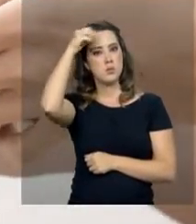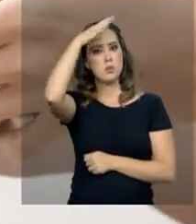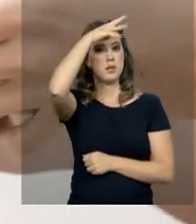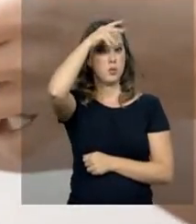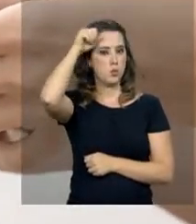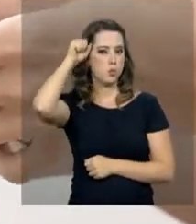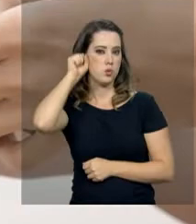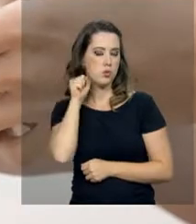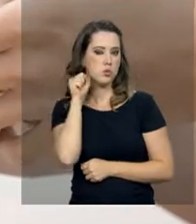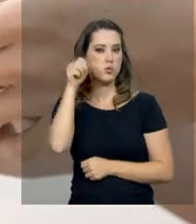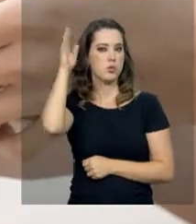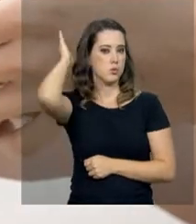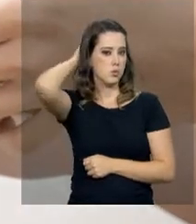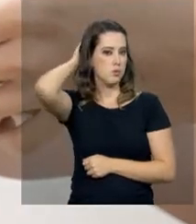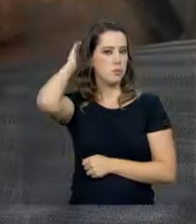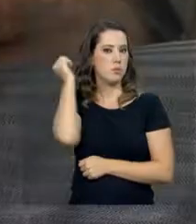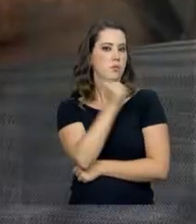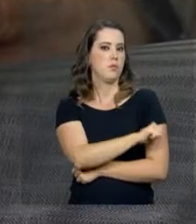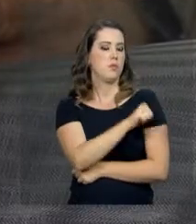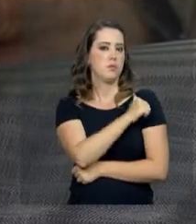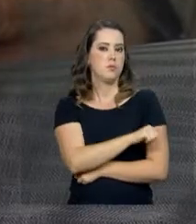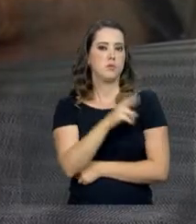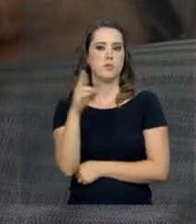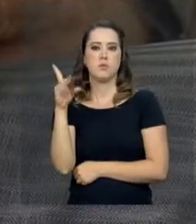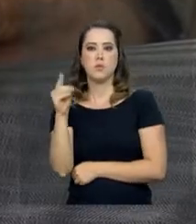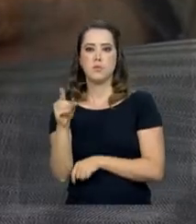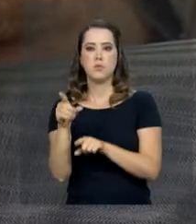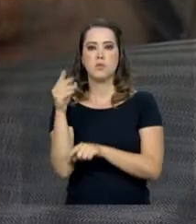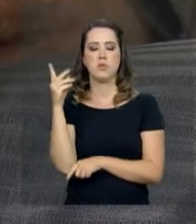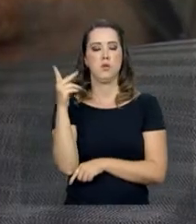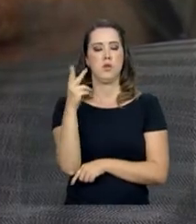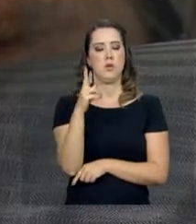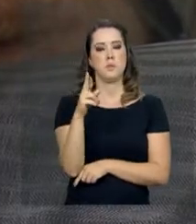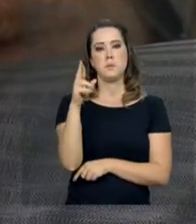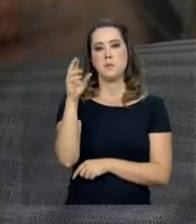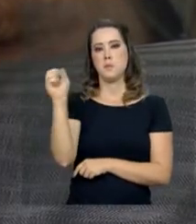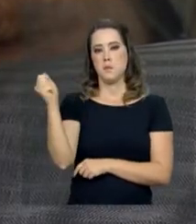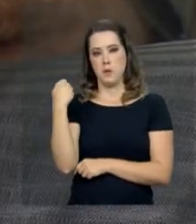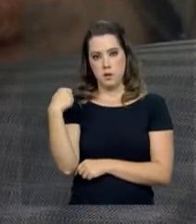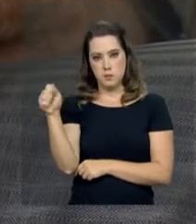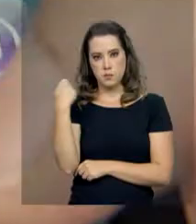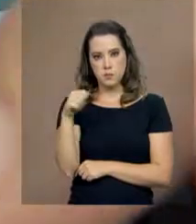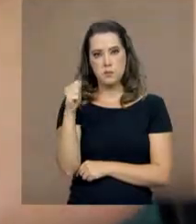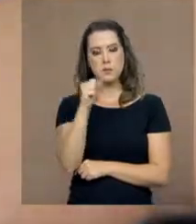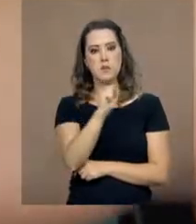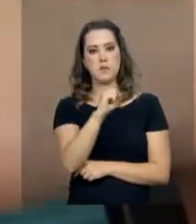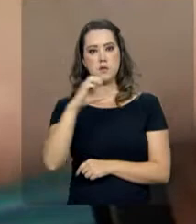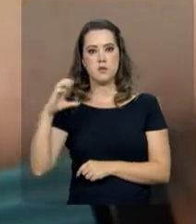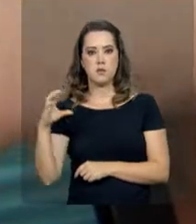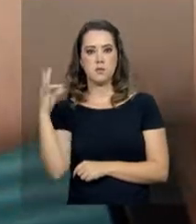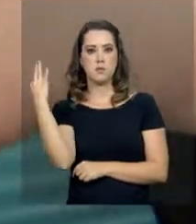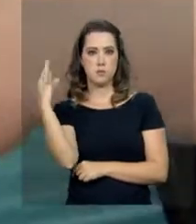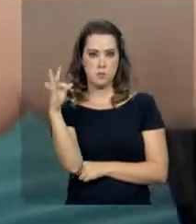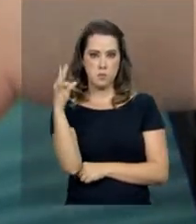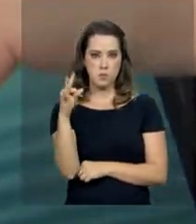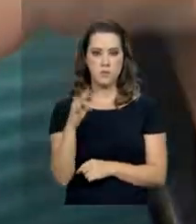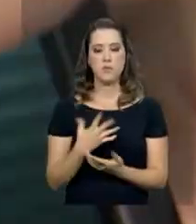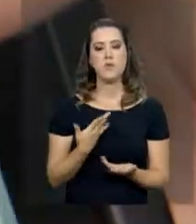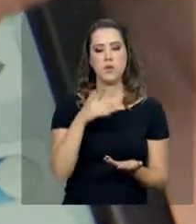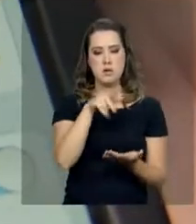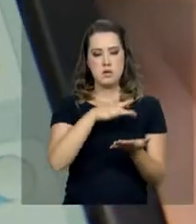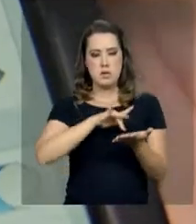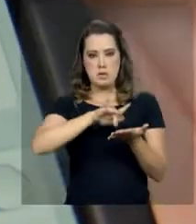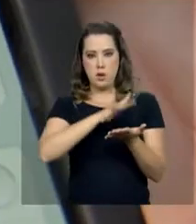Sul, Paraná, Rio de Janeiro, Rondônia, Rio Grande do Sul, Santa Catarina e Tocantins. Aparelhos piratas que começaram a funcionar